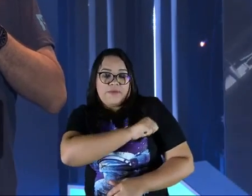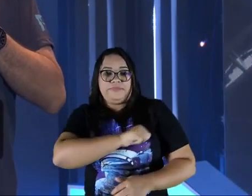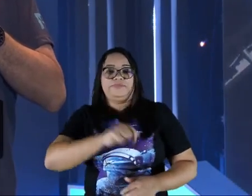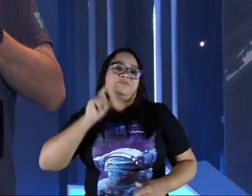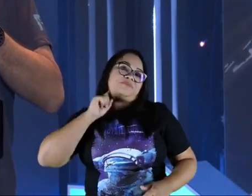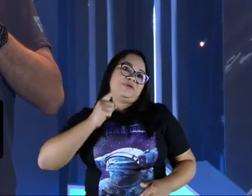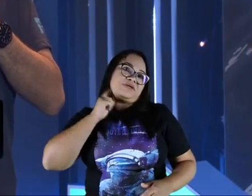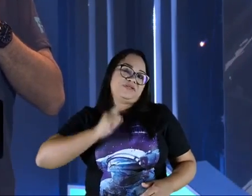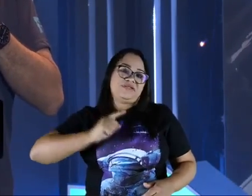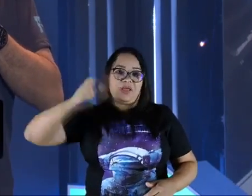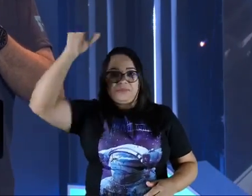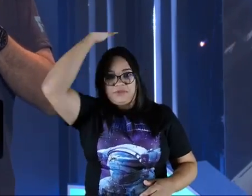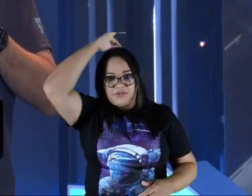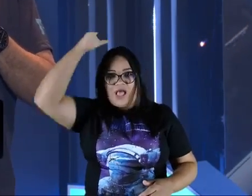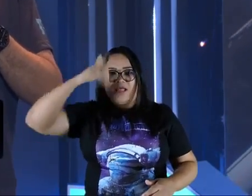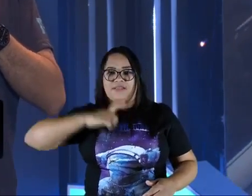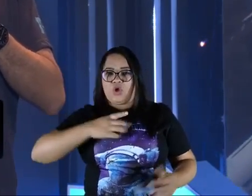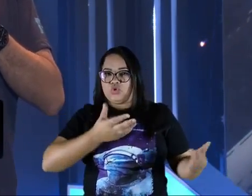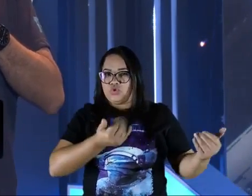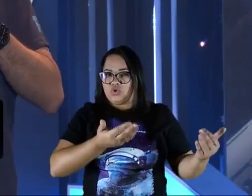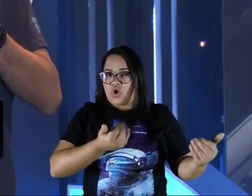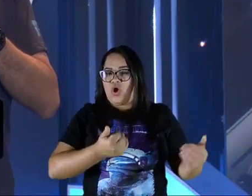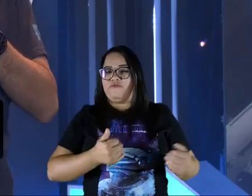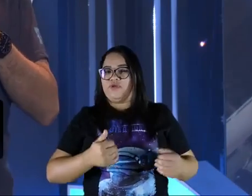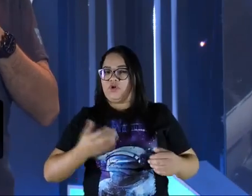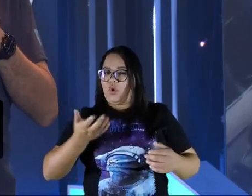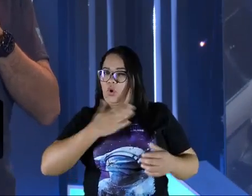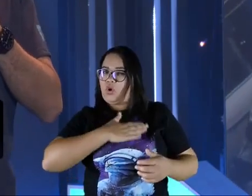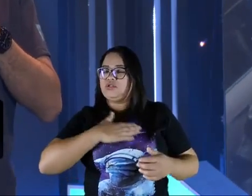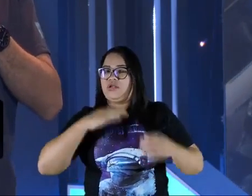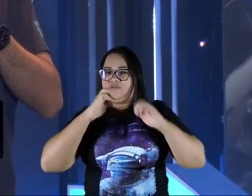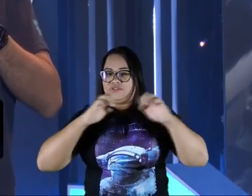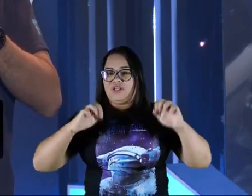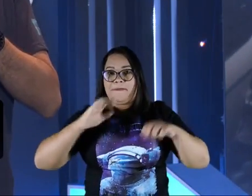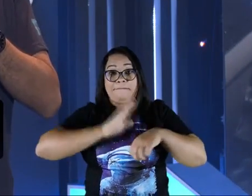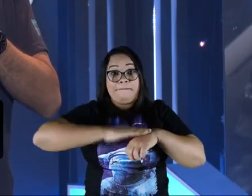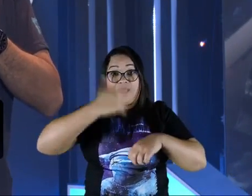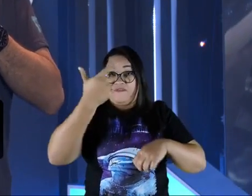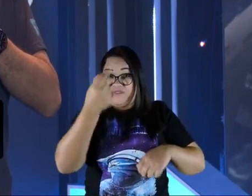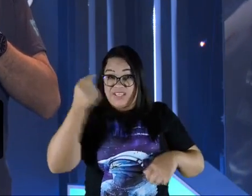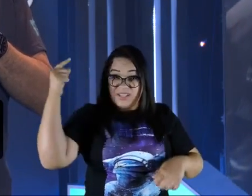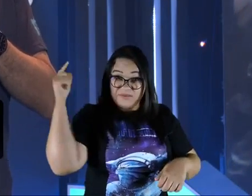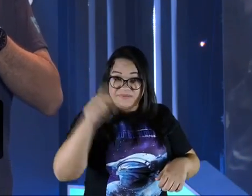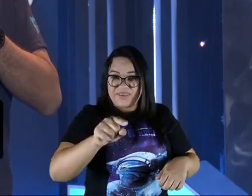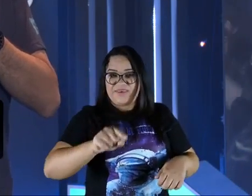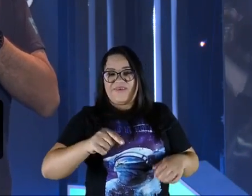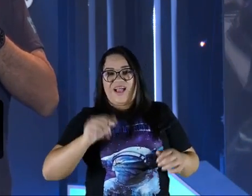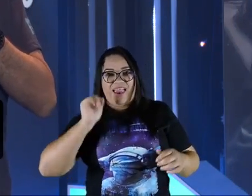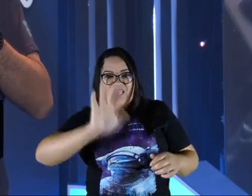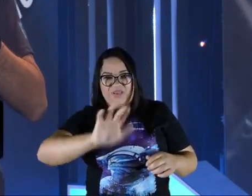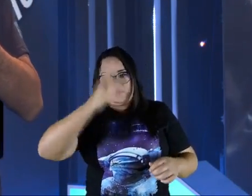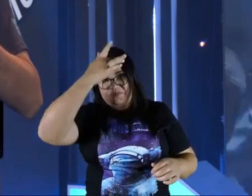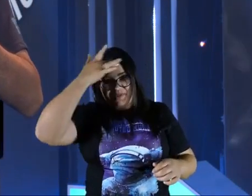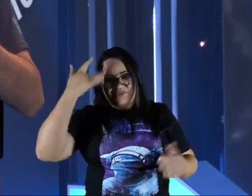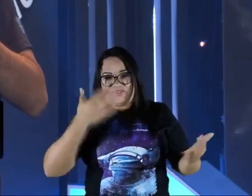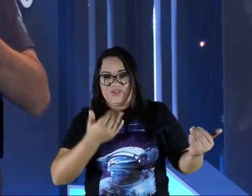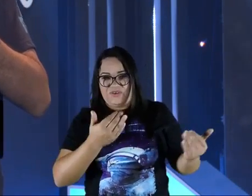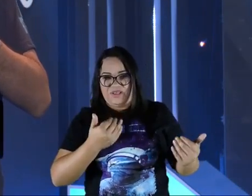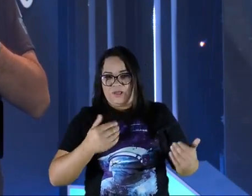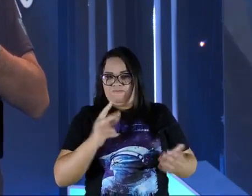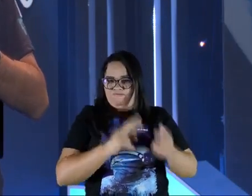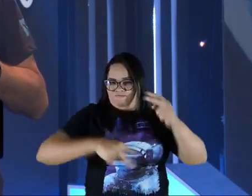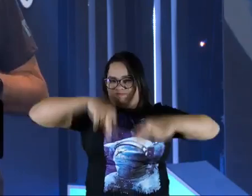tem uma juventude missionária e lá nós teremos mais de 20 mil Calebs, porque a moçada está